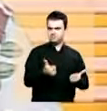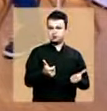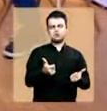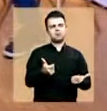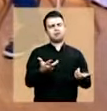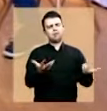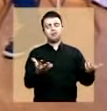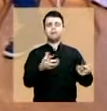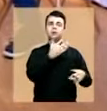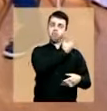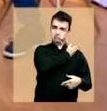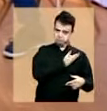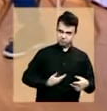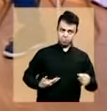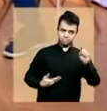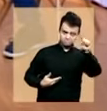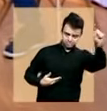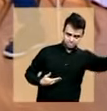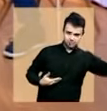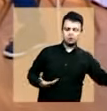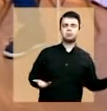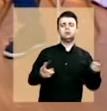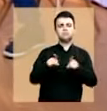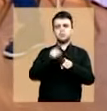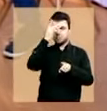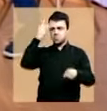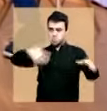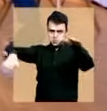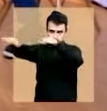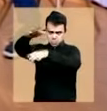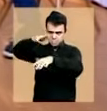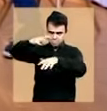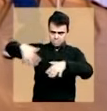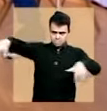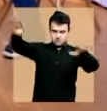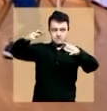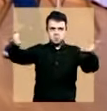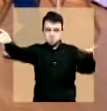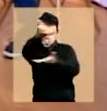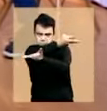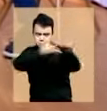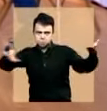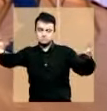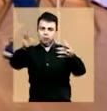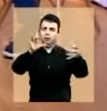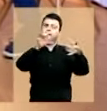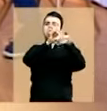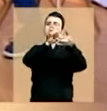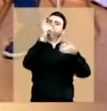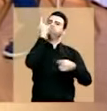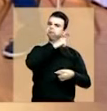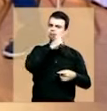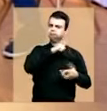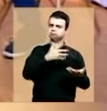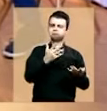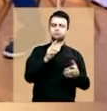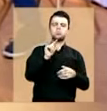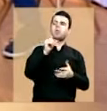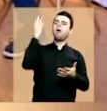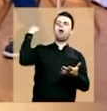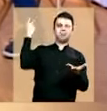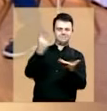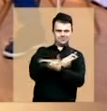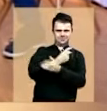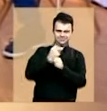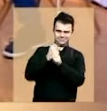os dois andam juntos. Se o poder público fala com o público, né? Eles conseguem... Hoje Nova York teve, há poucos anos atrás, depois da